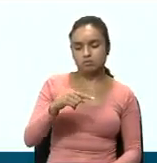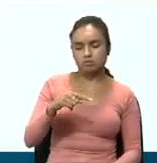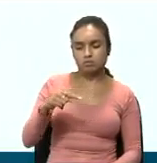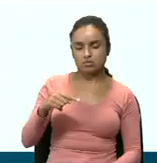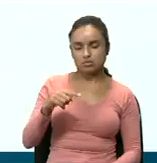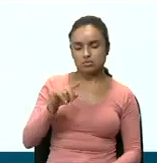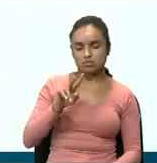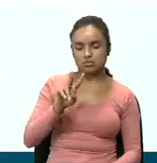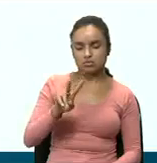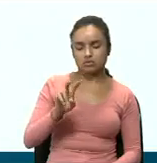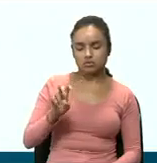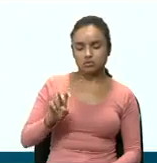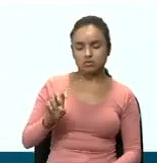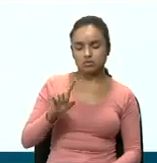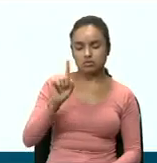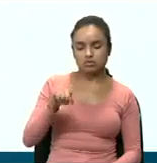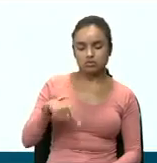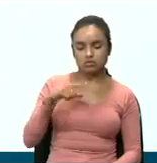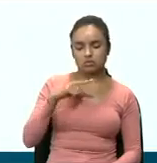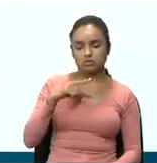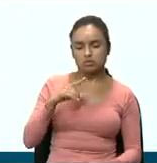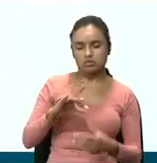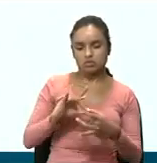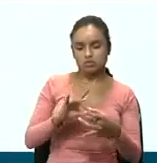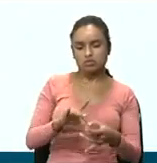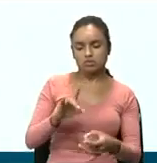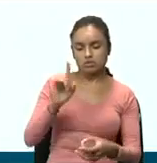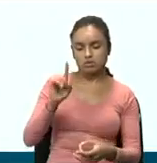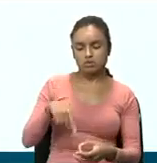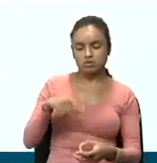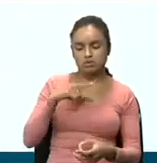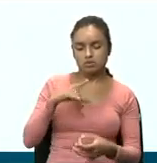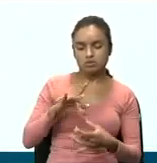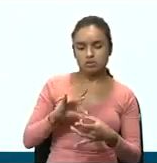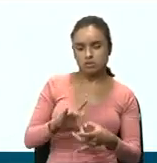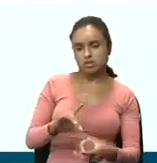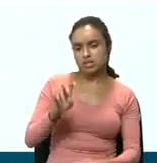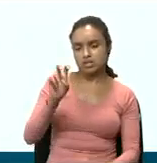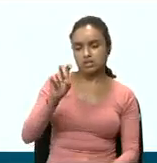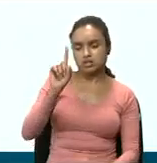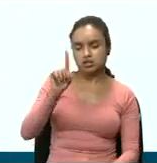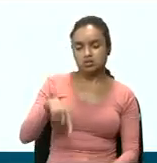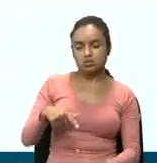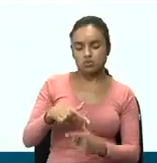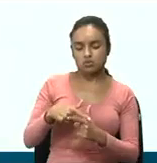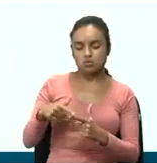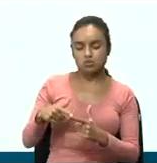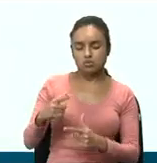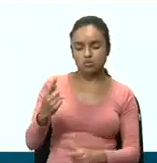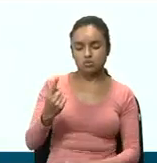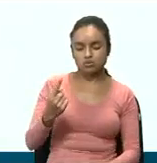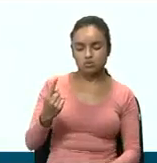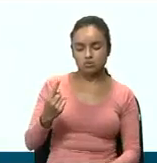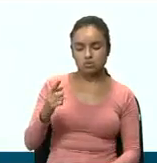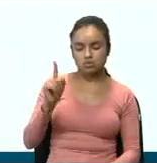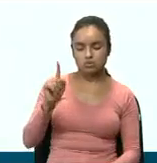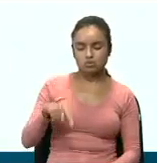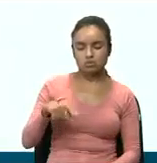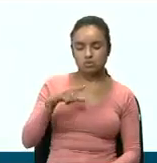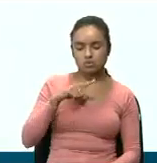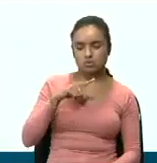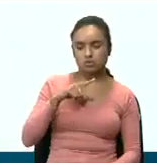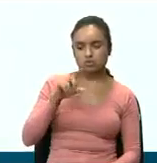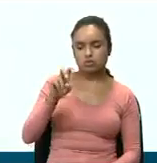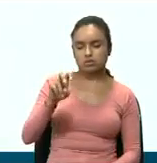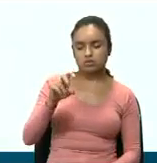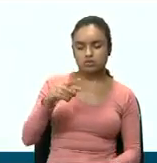o mínimo entre 1 e 5 é 5. 5 dividido por 1, nós vamos ter 5.